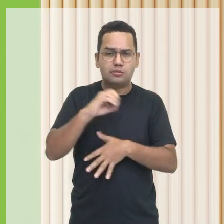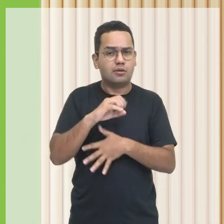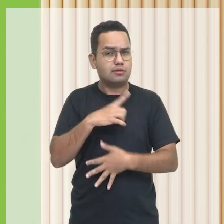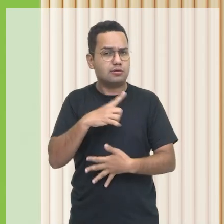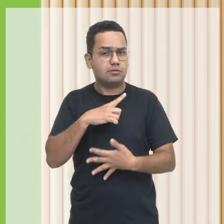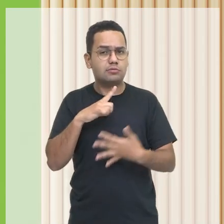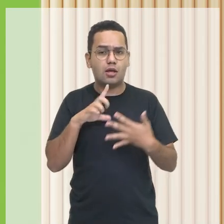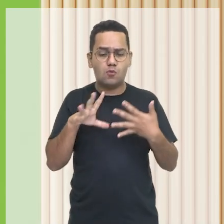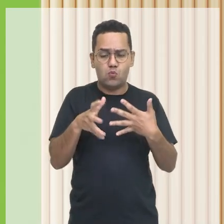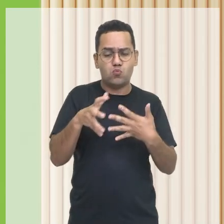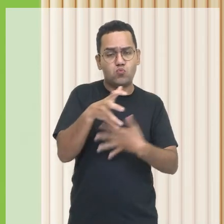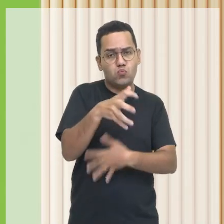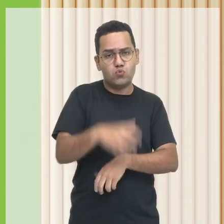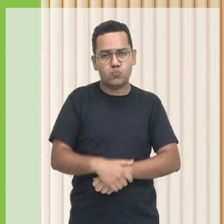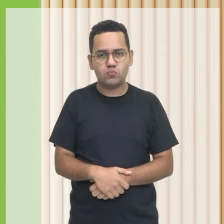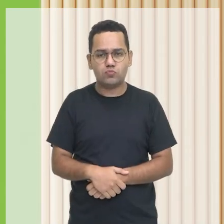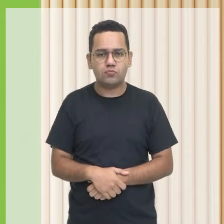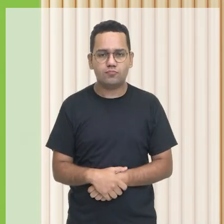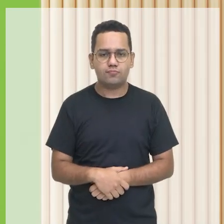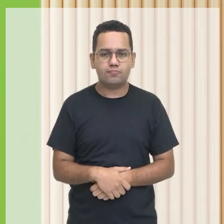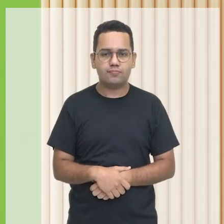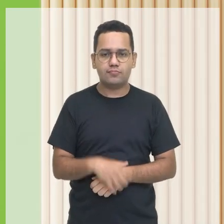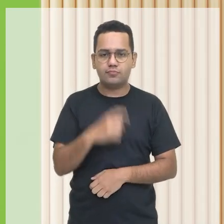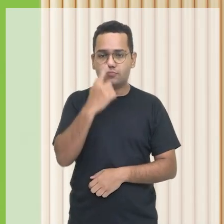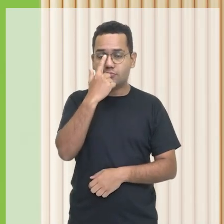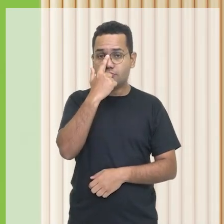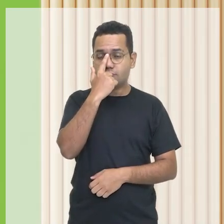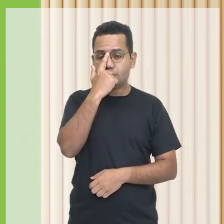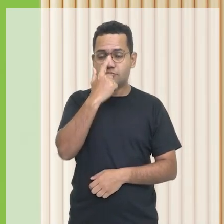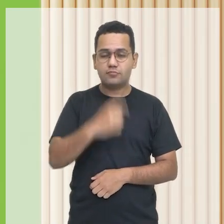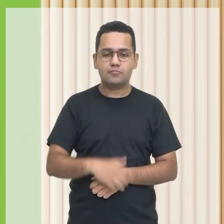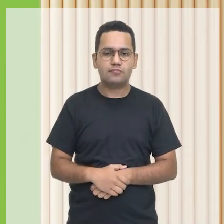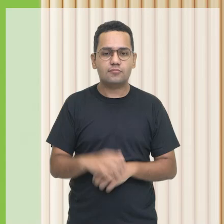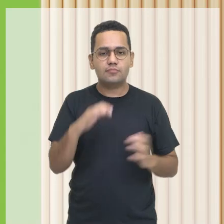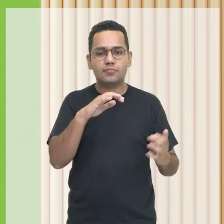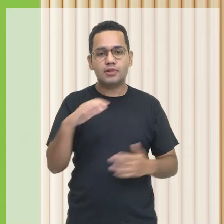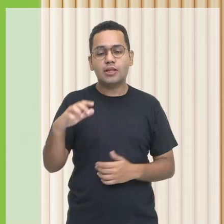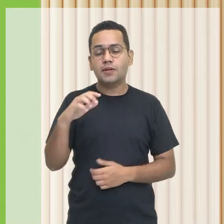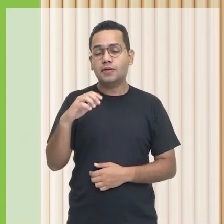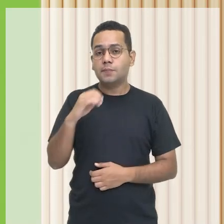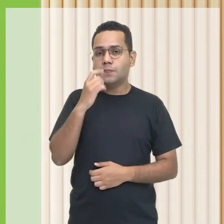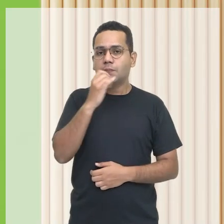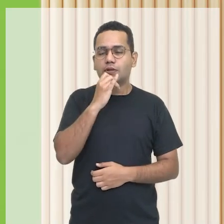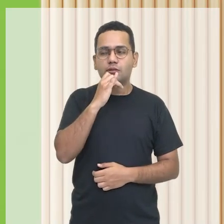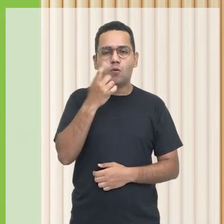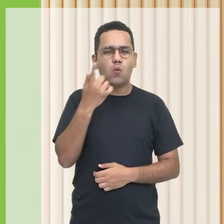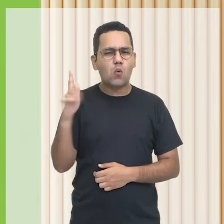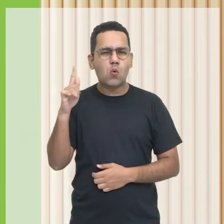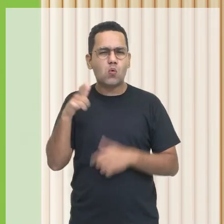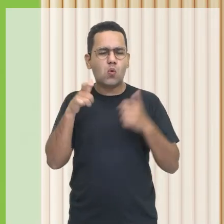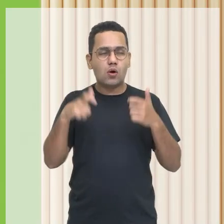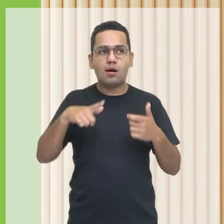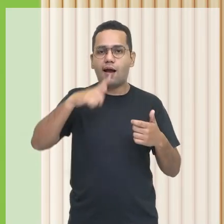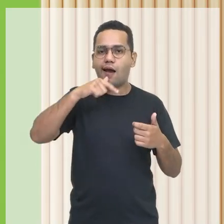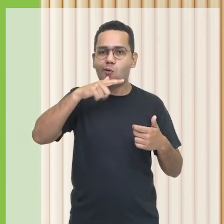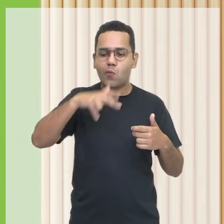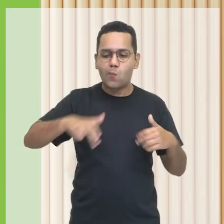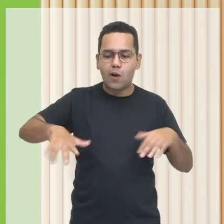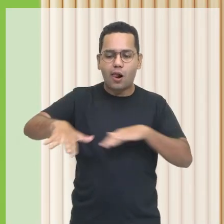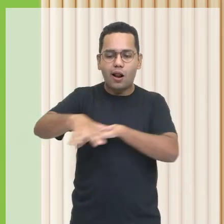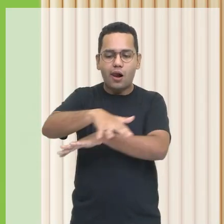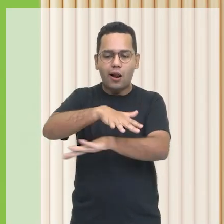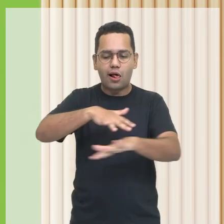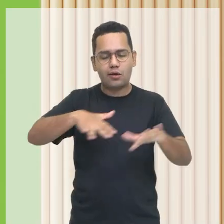também em ambientes aquáticos, também há ali um conjunto de seres vivos que vivem naquele